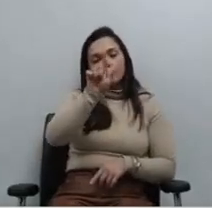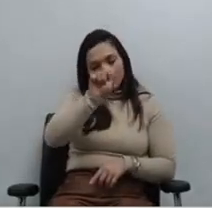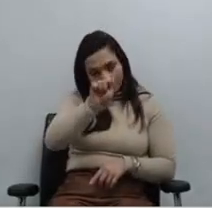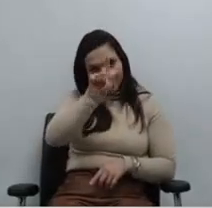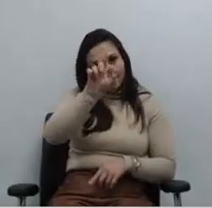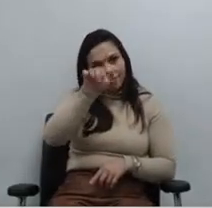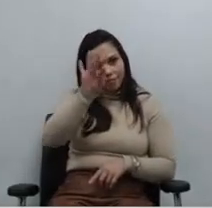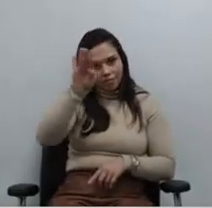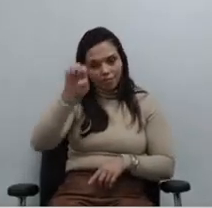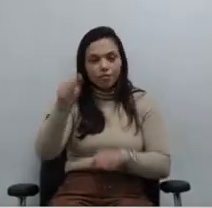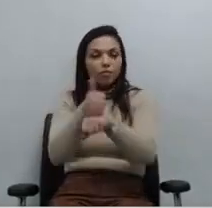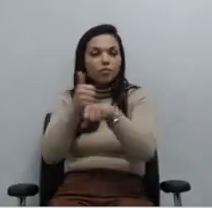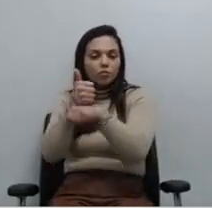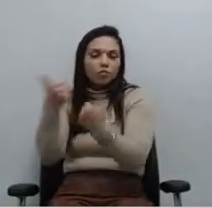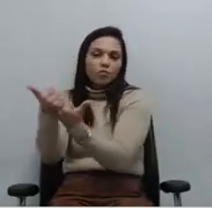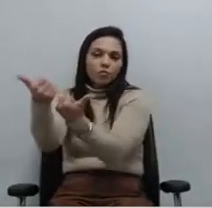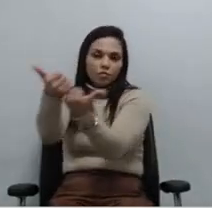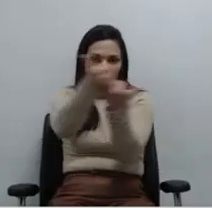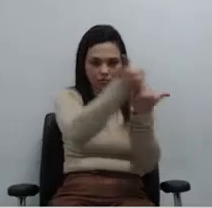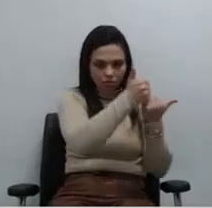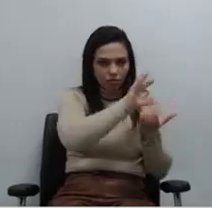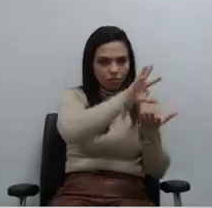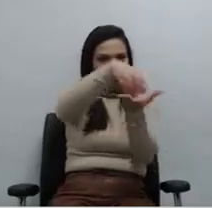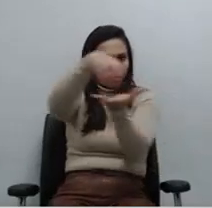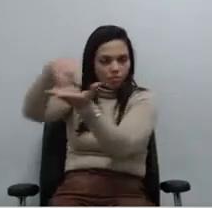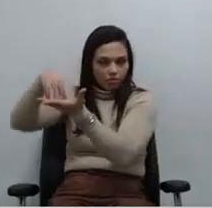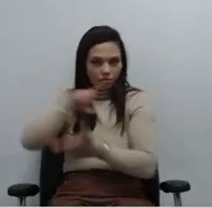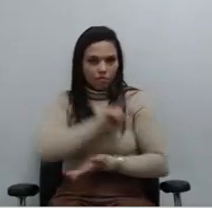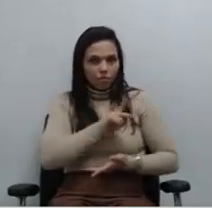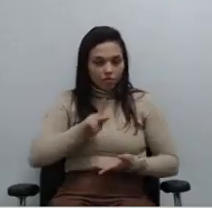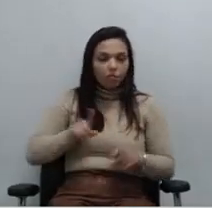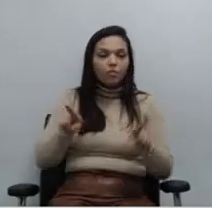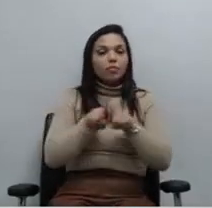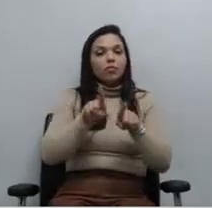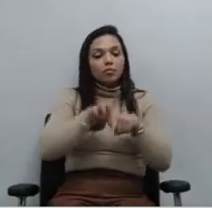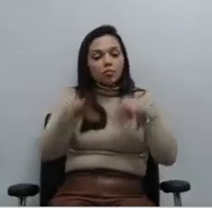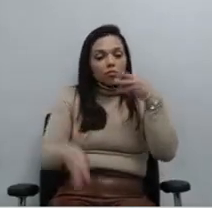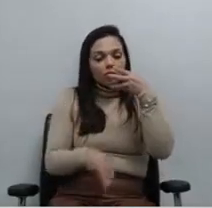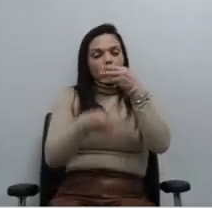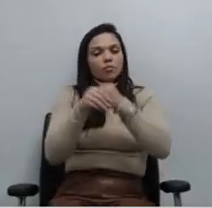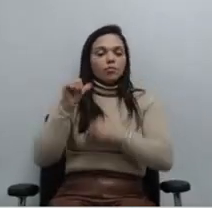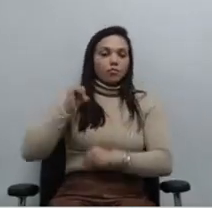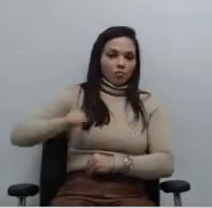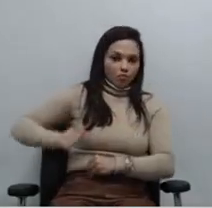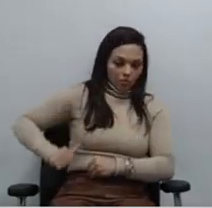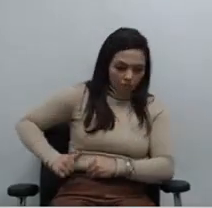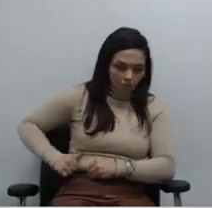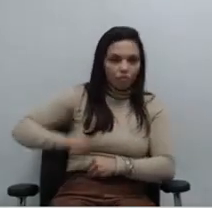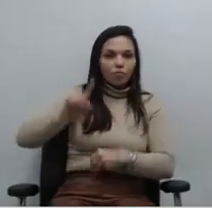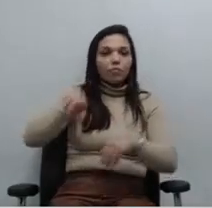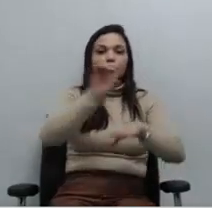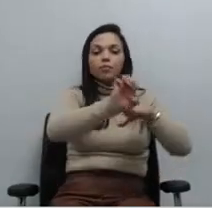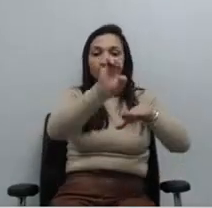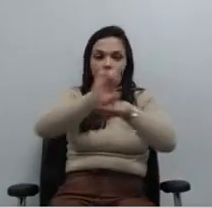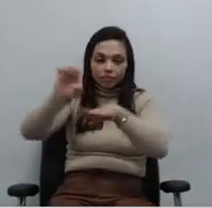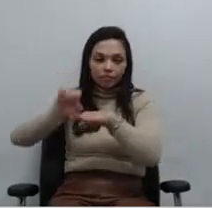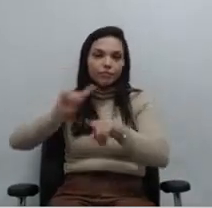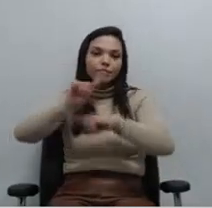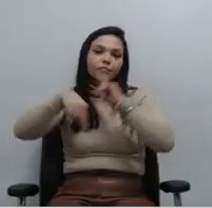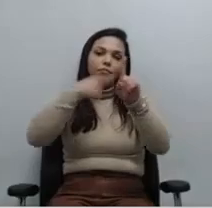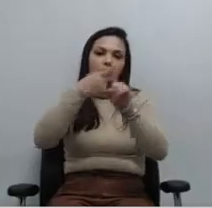também relatou importante incremento nos valores da bolsa de estagiário e agregou o valor de vale-transporte, permitindo tornar